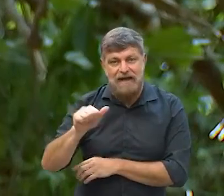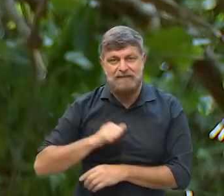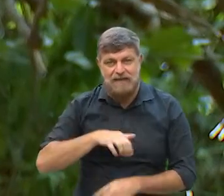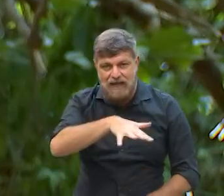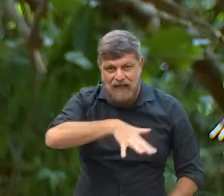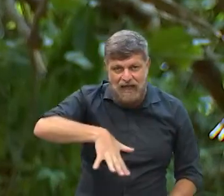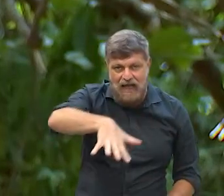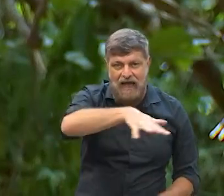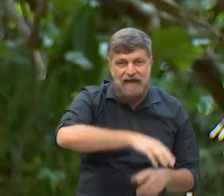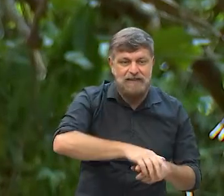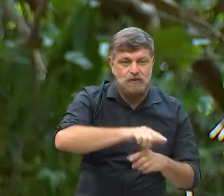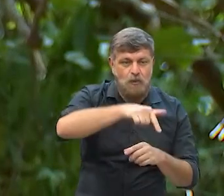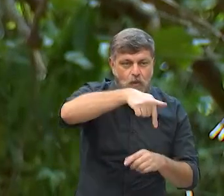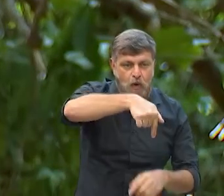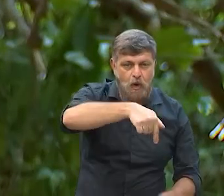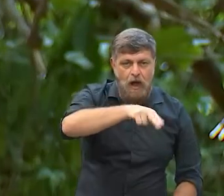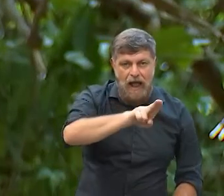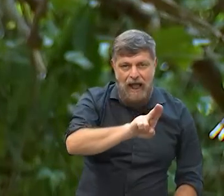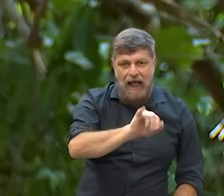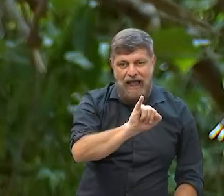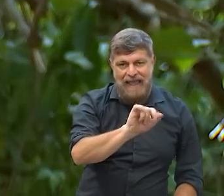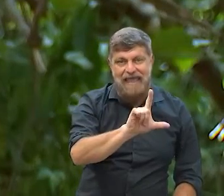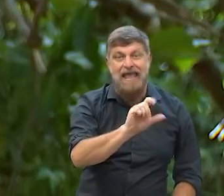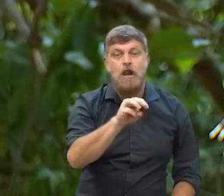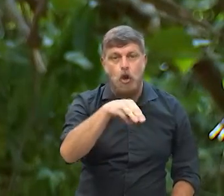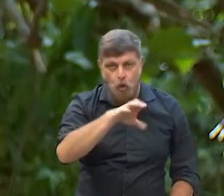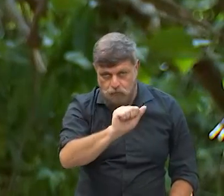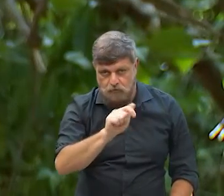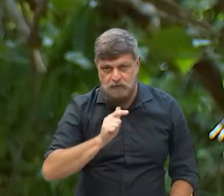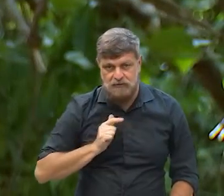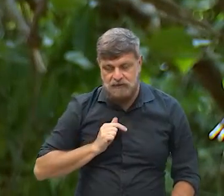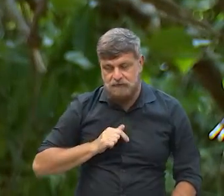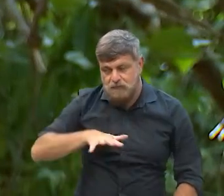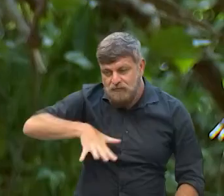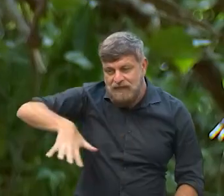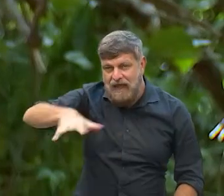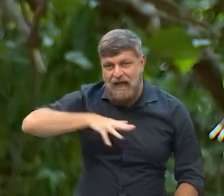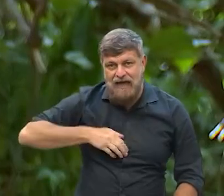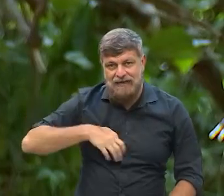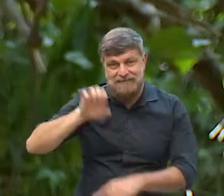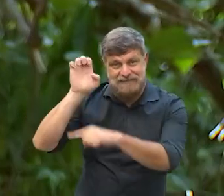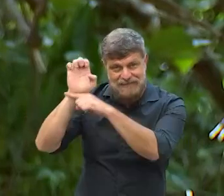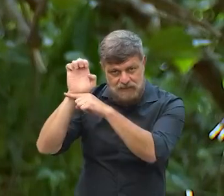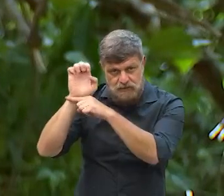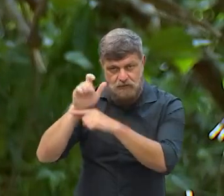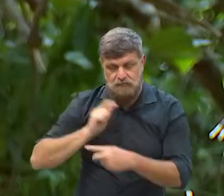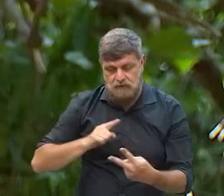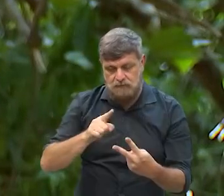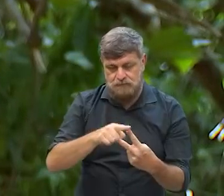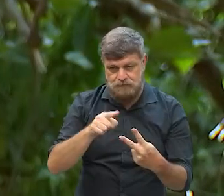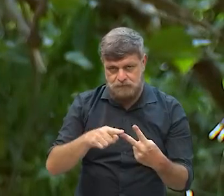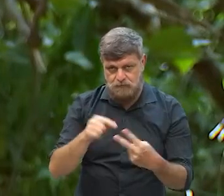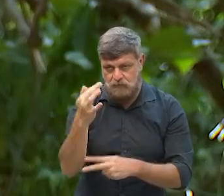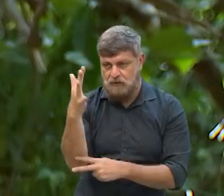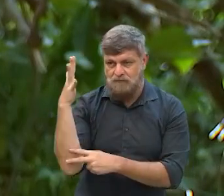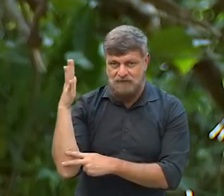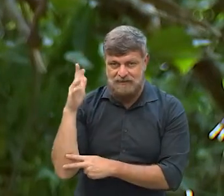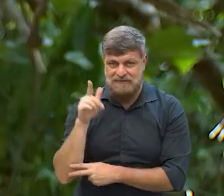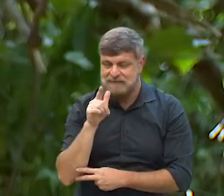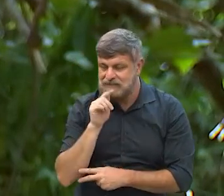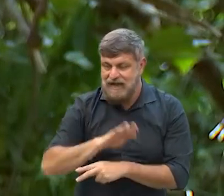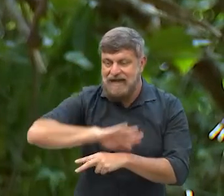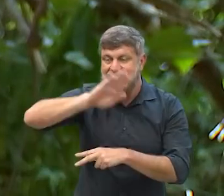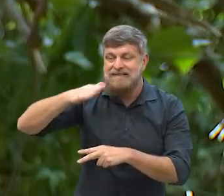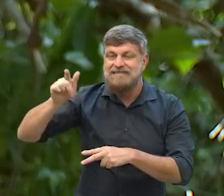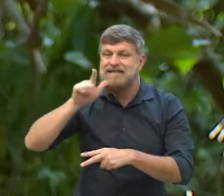Silvestre Quilombo. Então, essas são as municipais. E as unidades de conservação estaduais são 2, que é a Floresta Estadual Serra d'Água